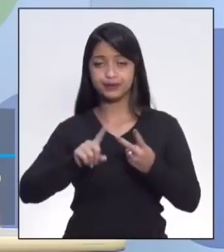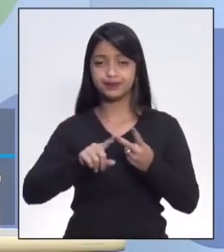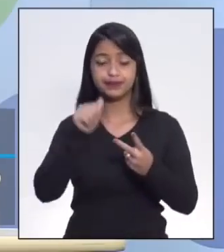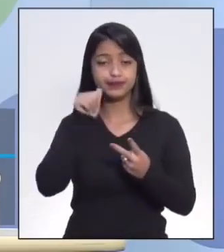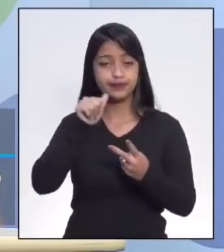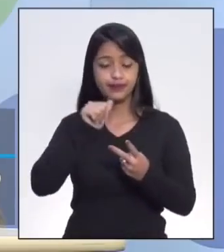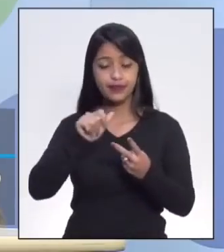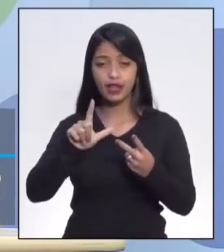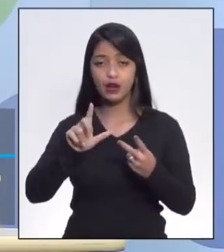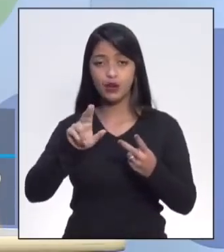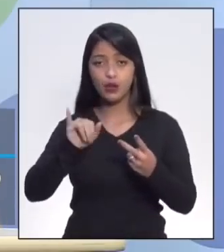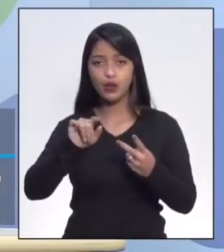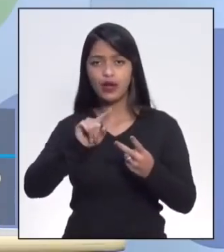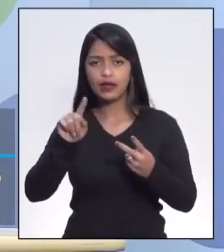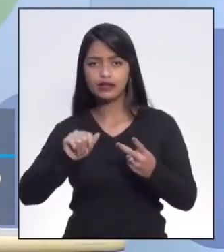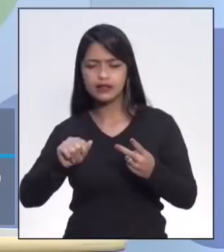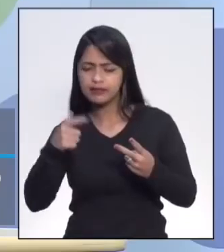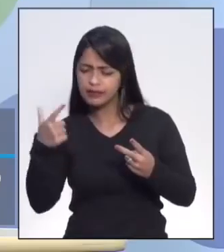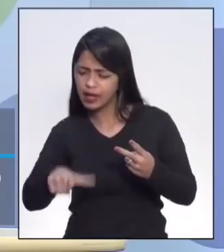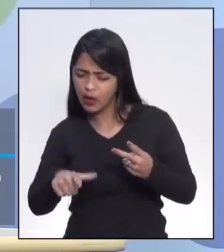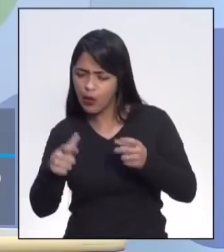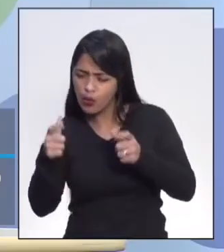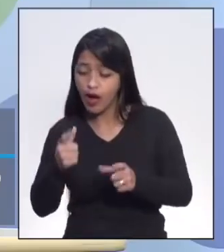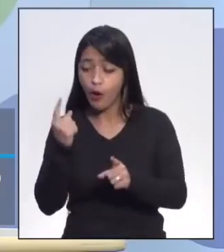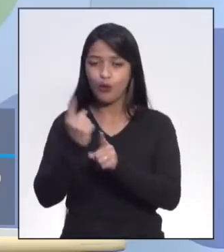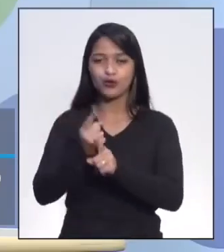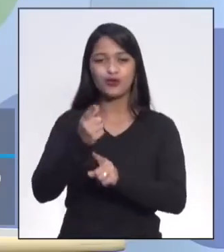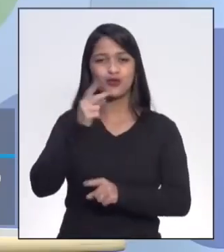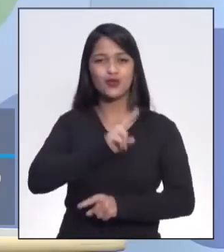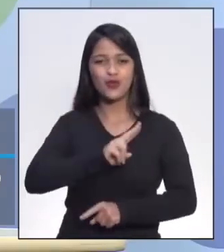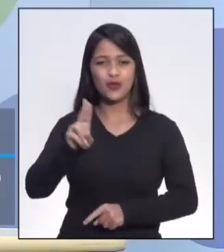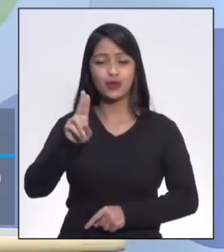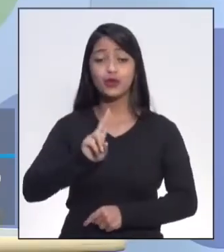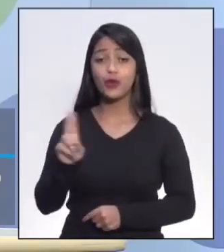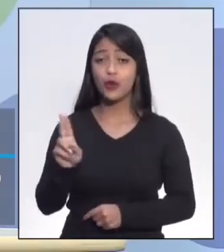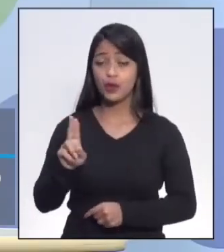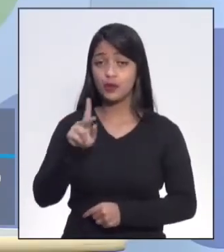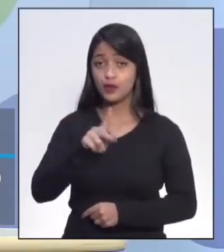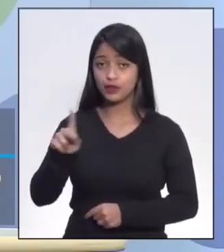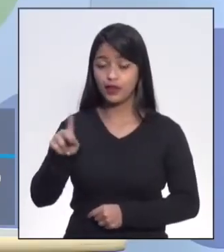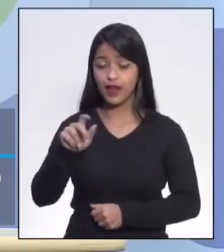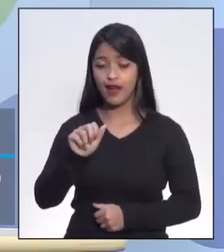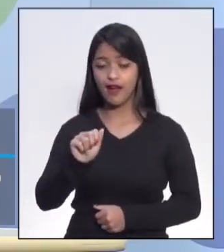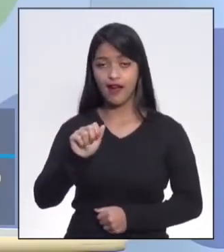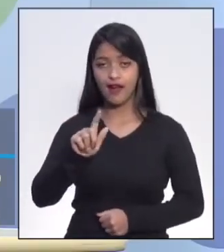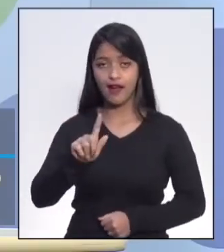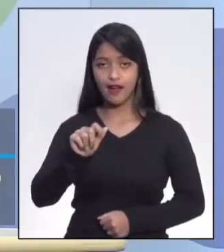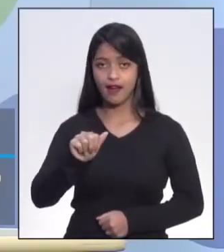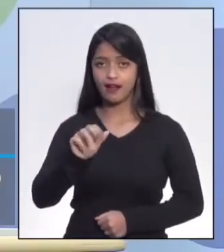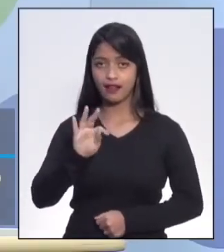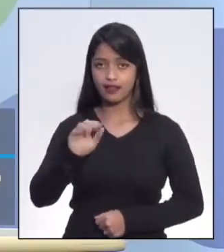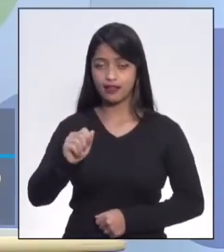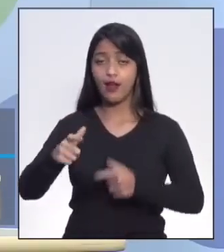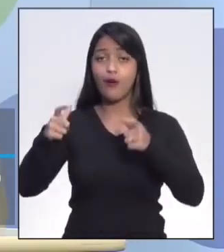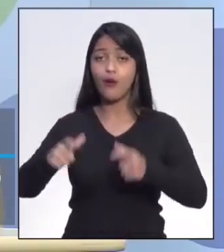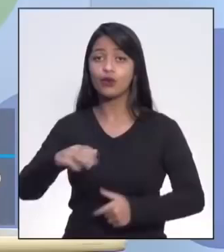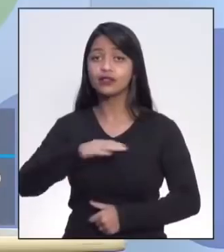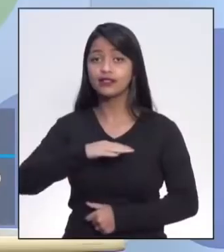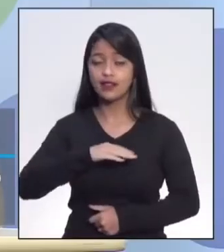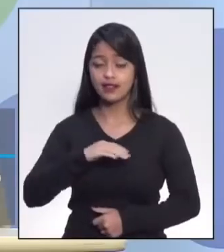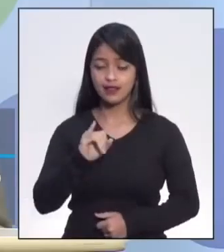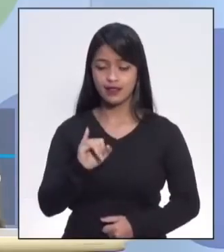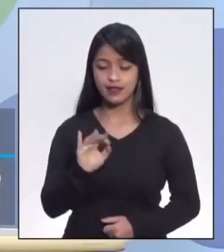mais? Tá, não tinha anotado outra professora. Aqui, achei. Tá? Professora Ágata, lá de Itapetininga. Obrigado,